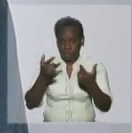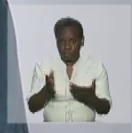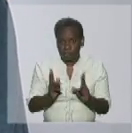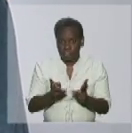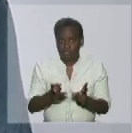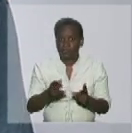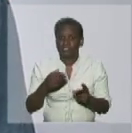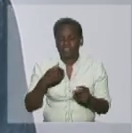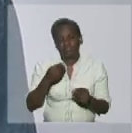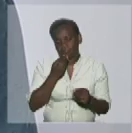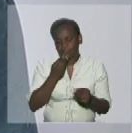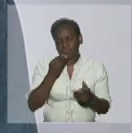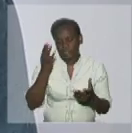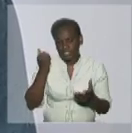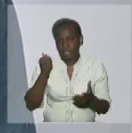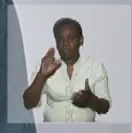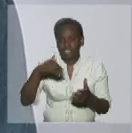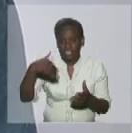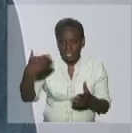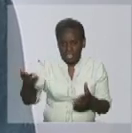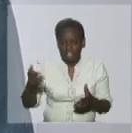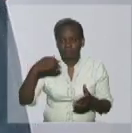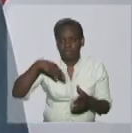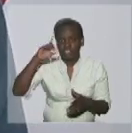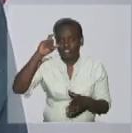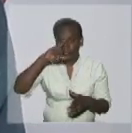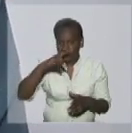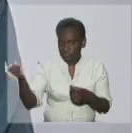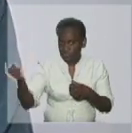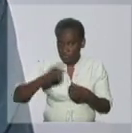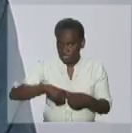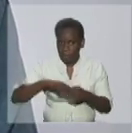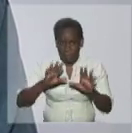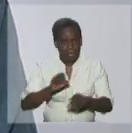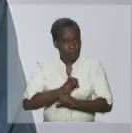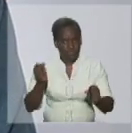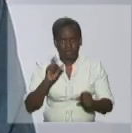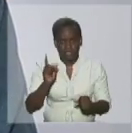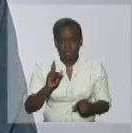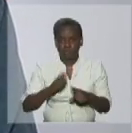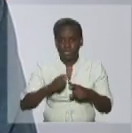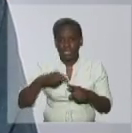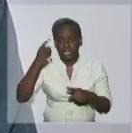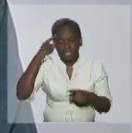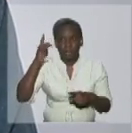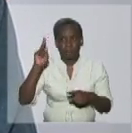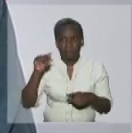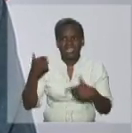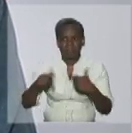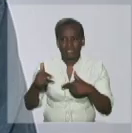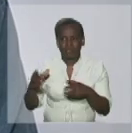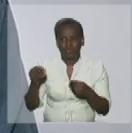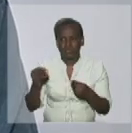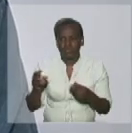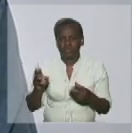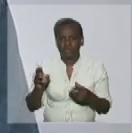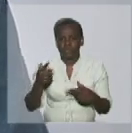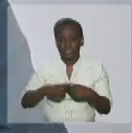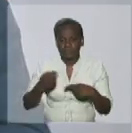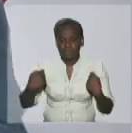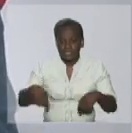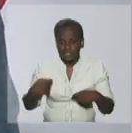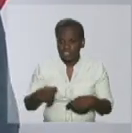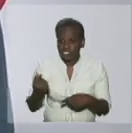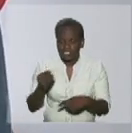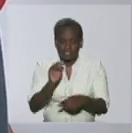você falou. É claro que sim, mais tarde é mais difícil de recuperar, não é impossível, porque você lembra, cara, o seu pai trabalhava muito porque